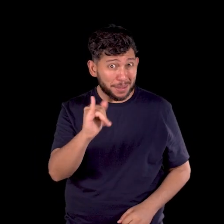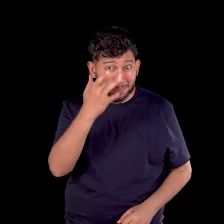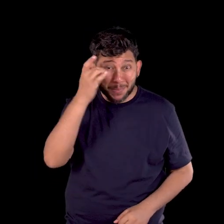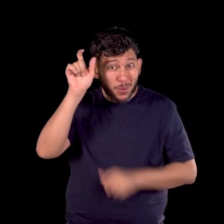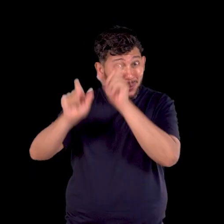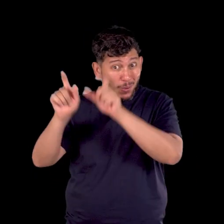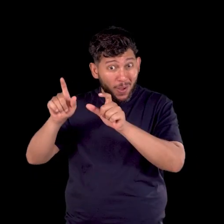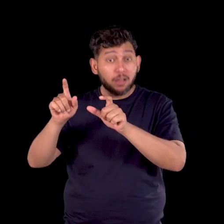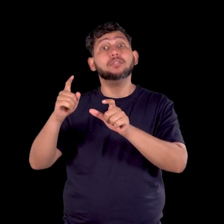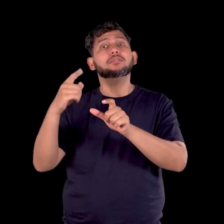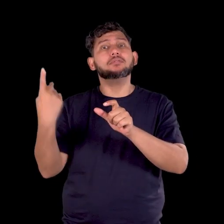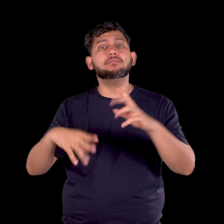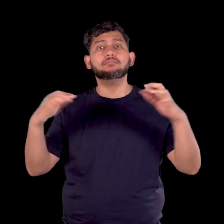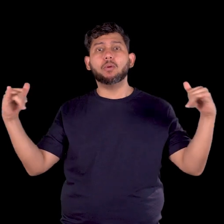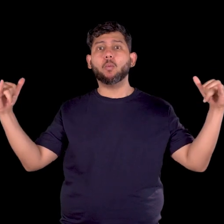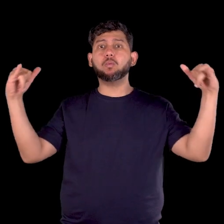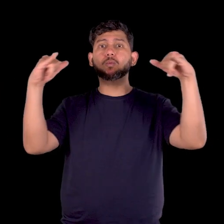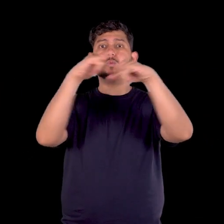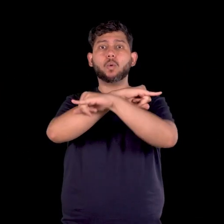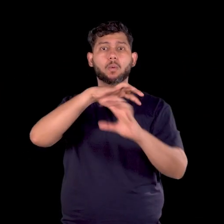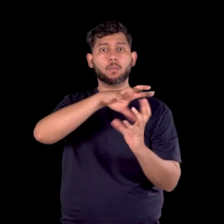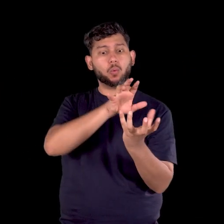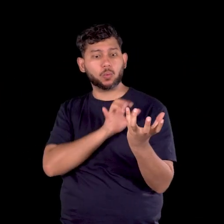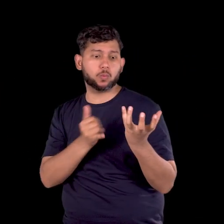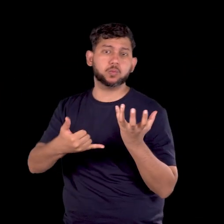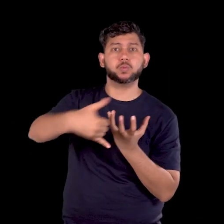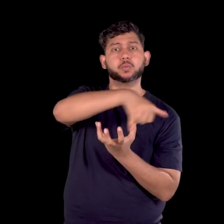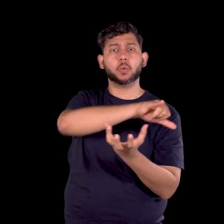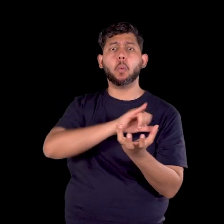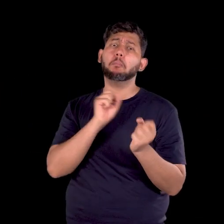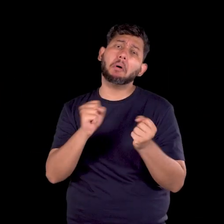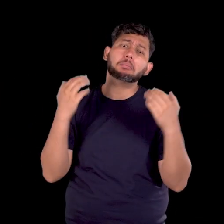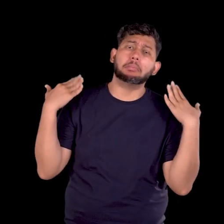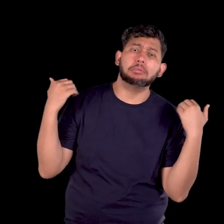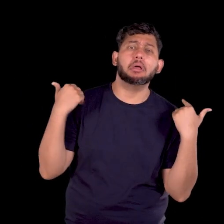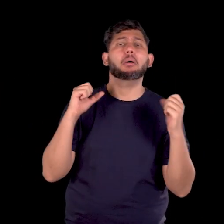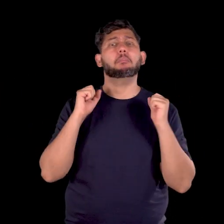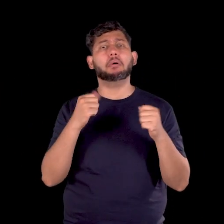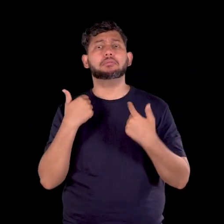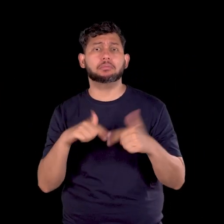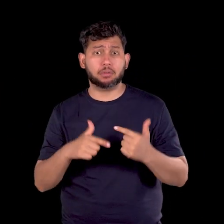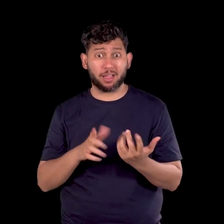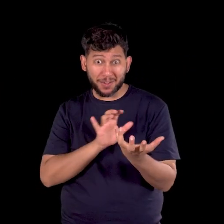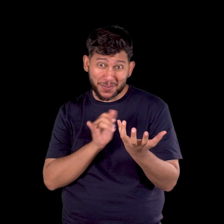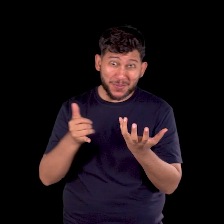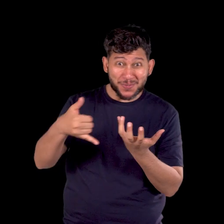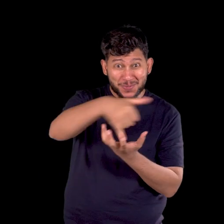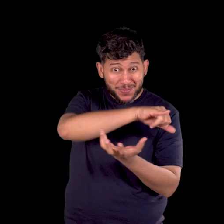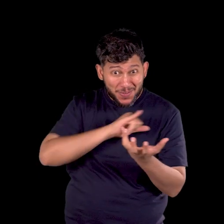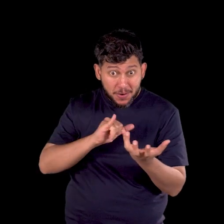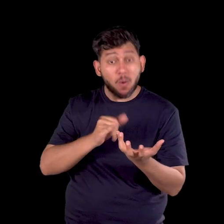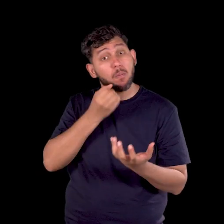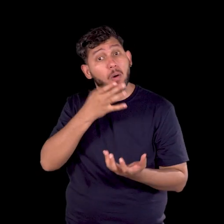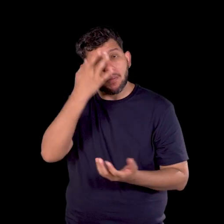3 bilhões e meio de pessoas cruzam os céus do planeta por ano, seja a passeio, seja a trabalho.